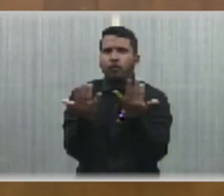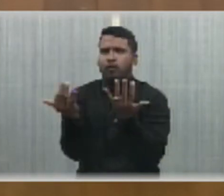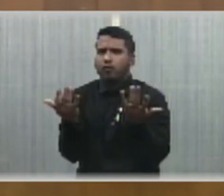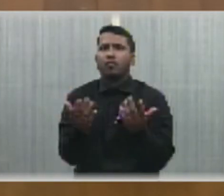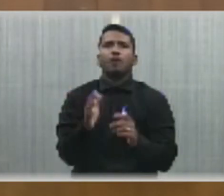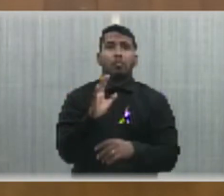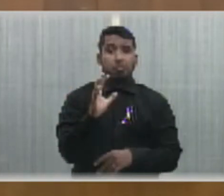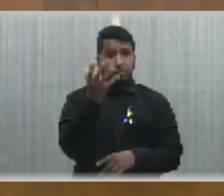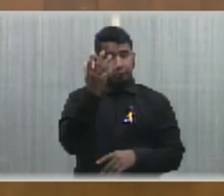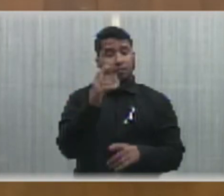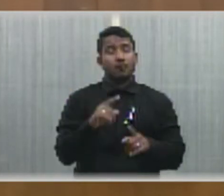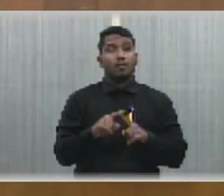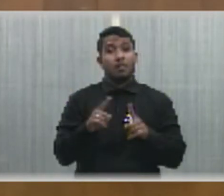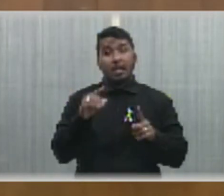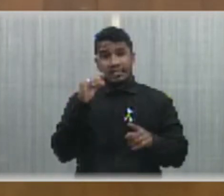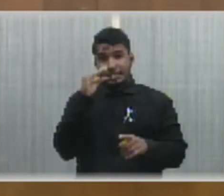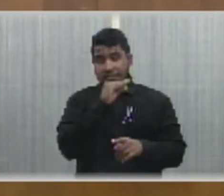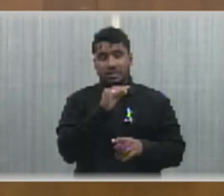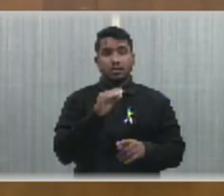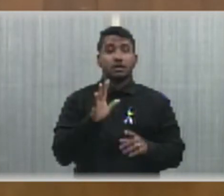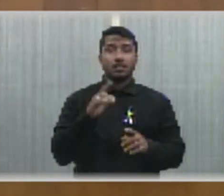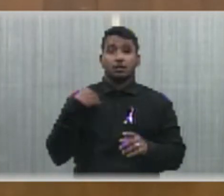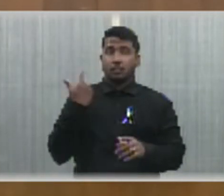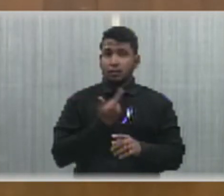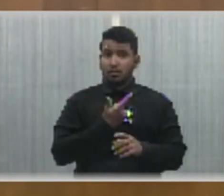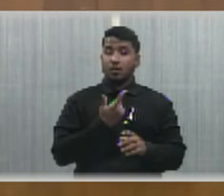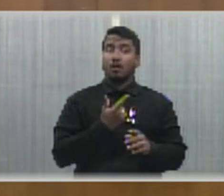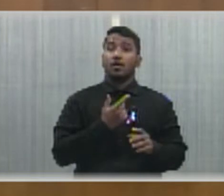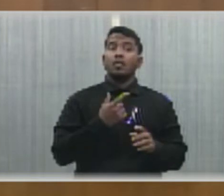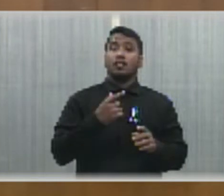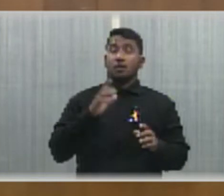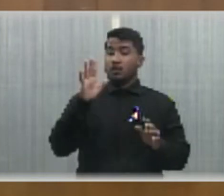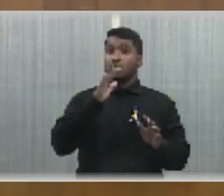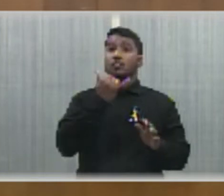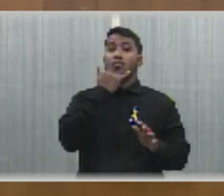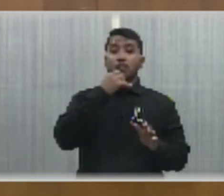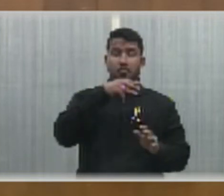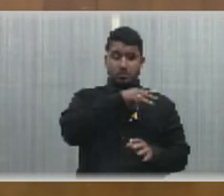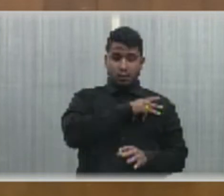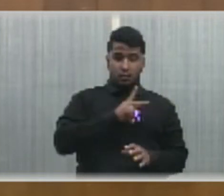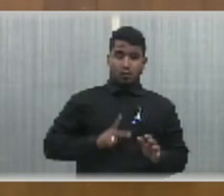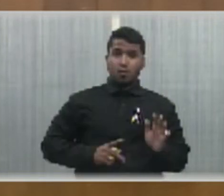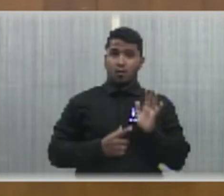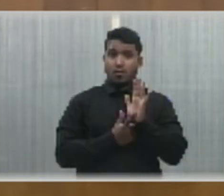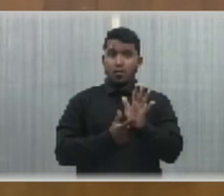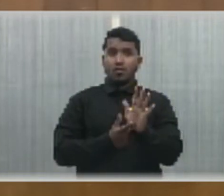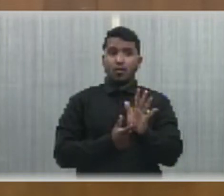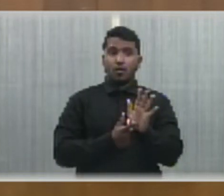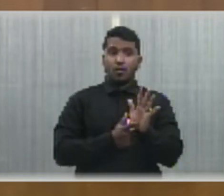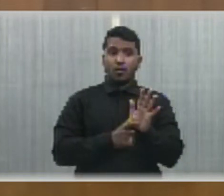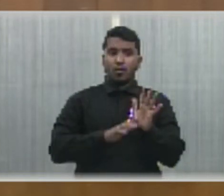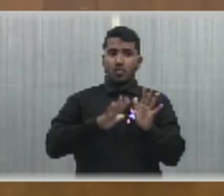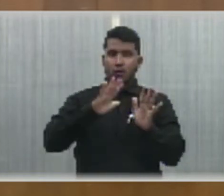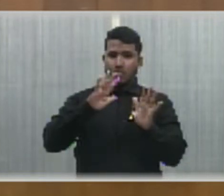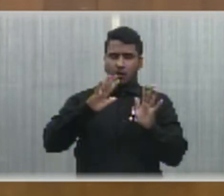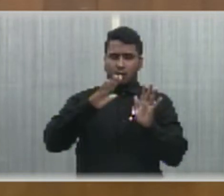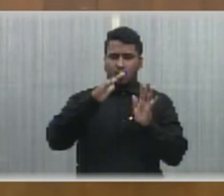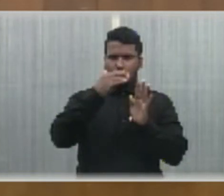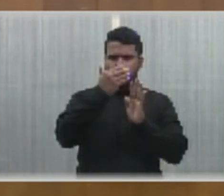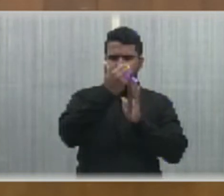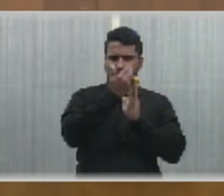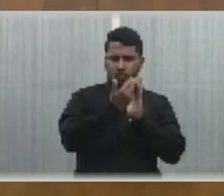aí, diante disso, foi apresentado, inclusive, aqui pelo Ministério Público, todo esse quadro, né,